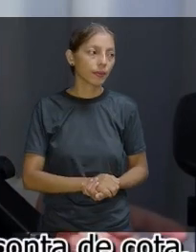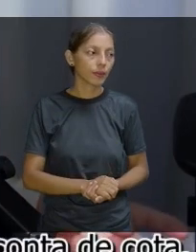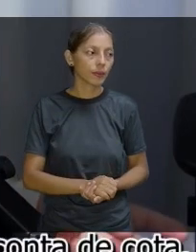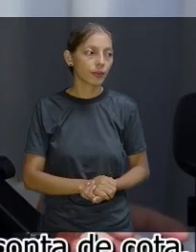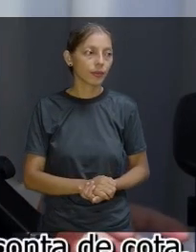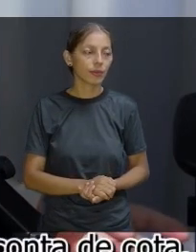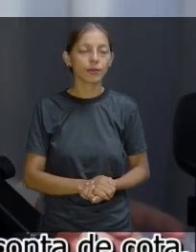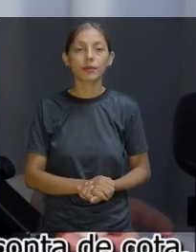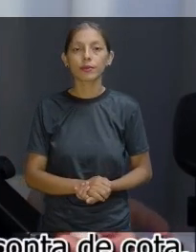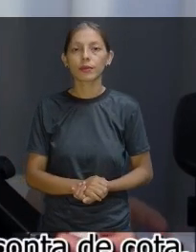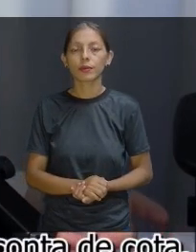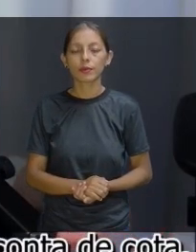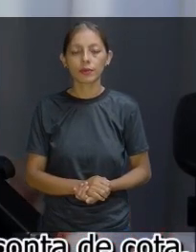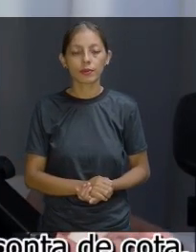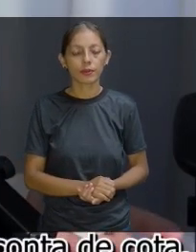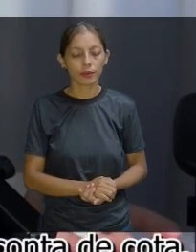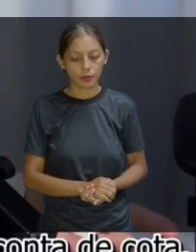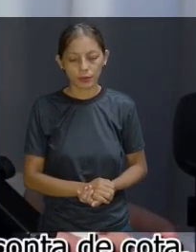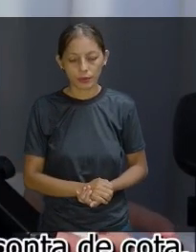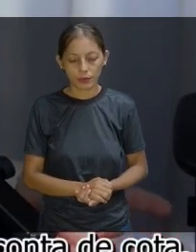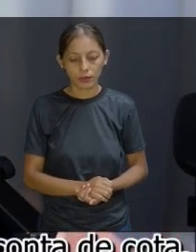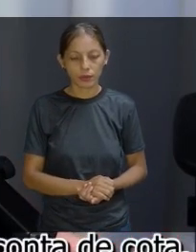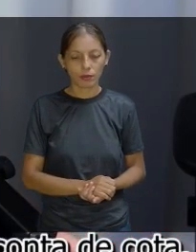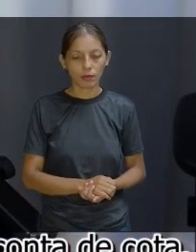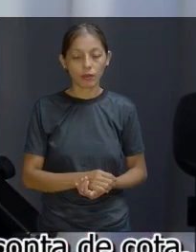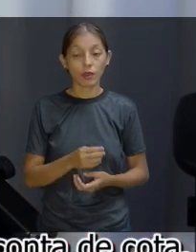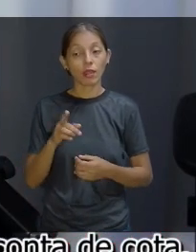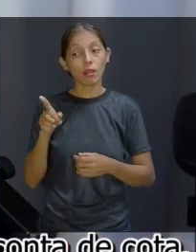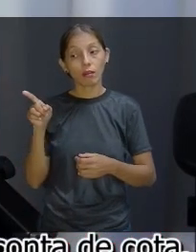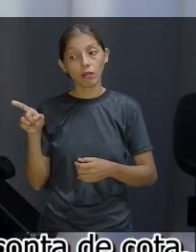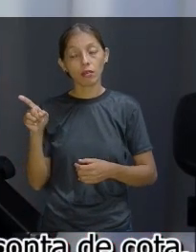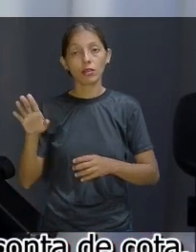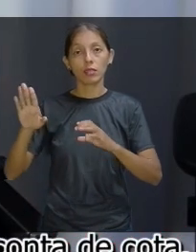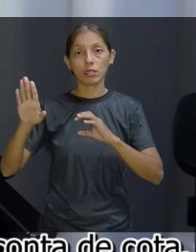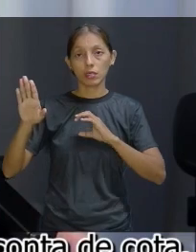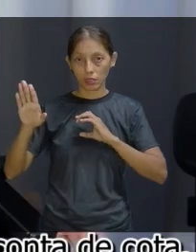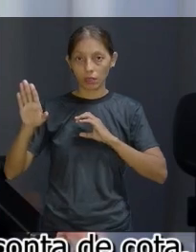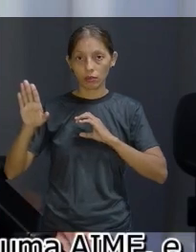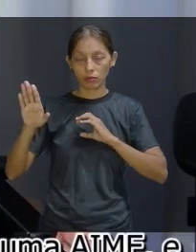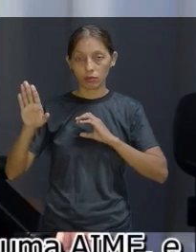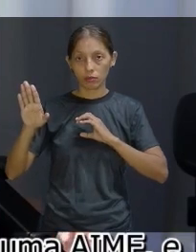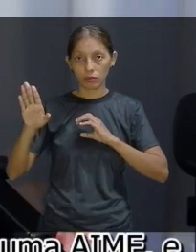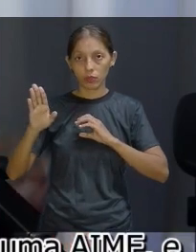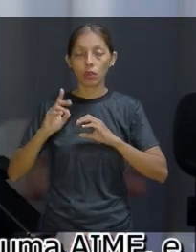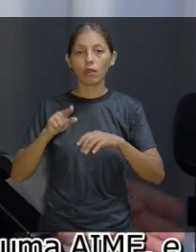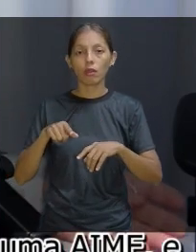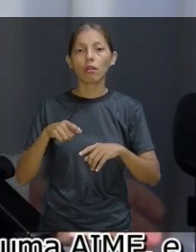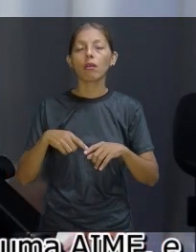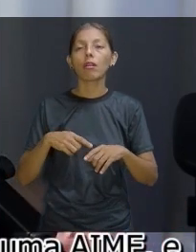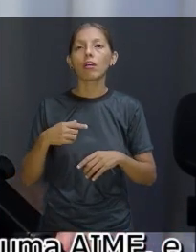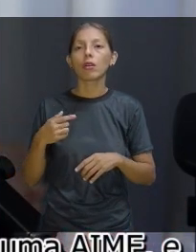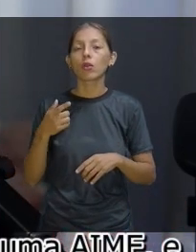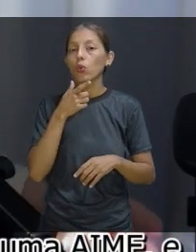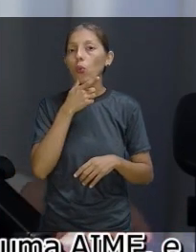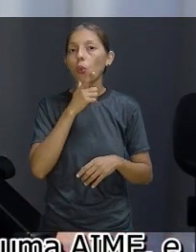mandando diplomar um candidato que ele foi preterido por conta de cota. Então o Ministério Público entrou com a ação eleitoral,